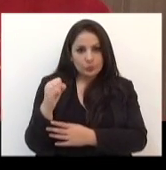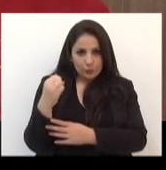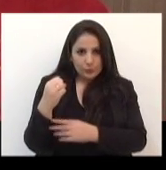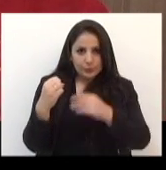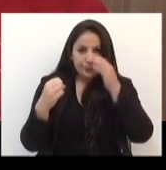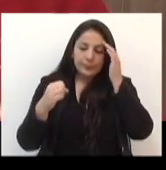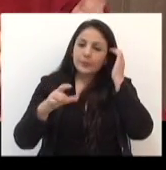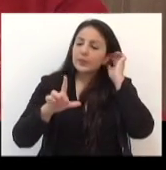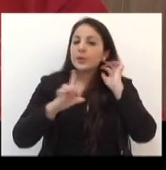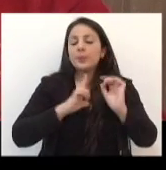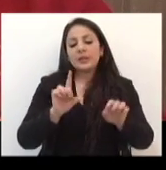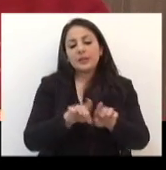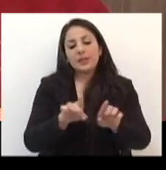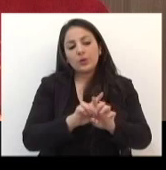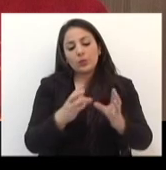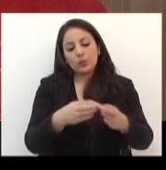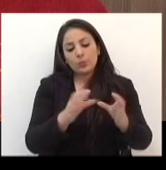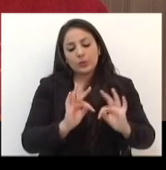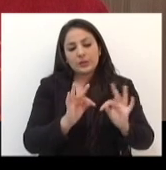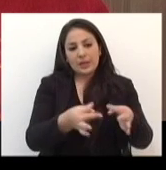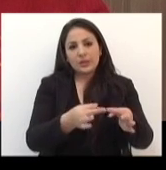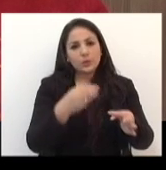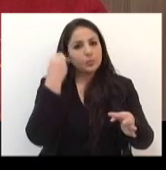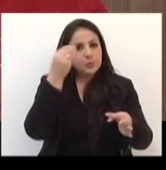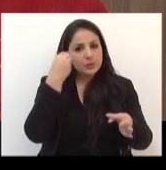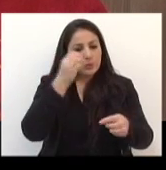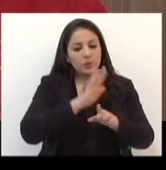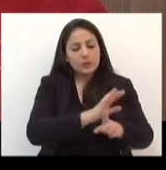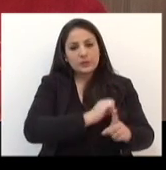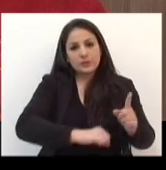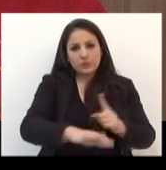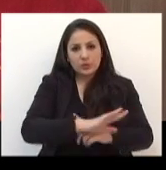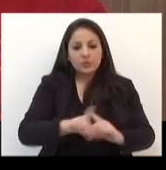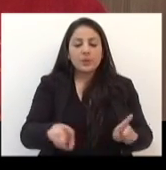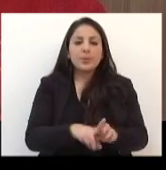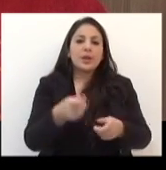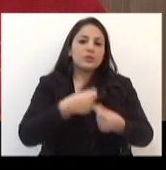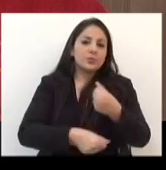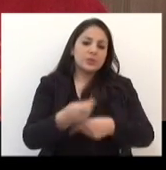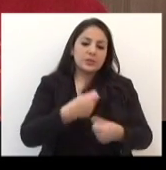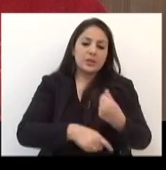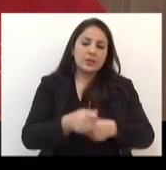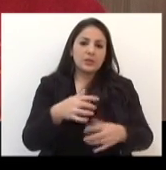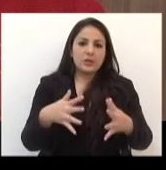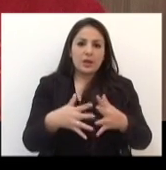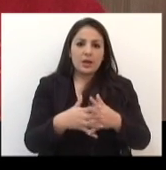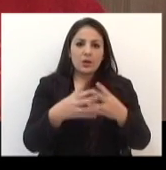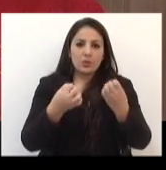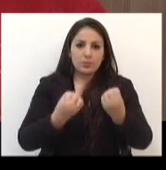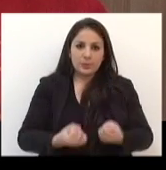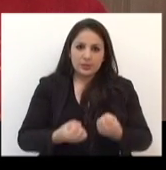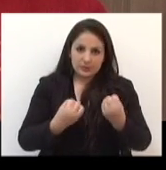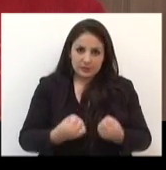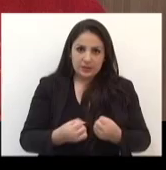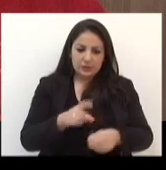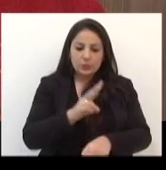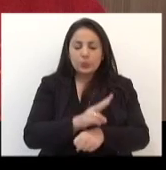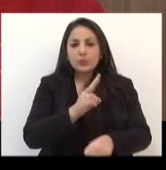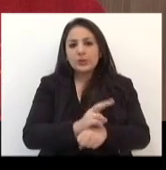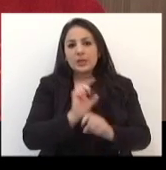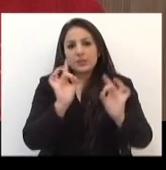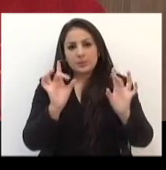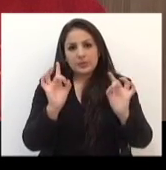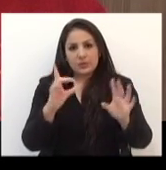técnicas, psicólogo e assistente social, e administrado pela alta complexidade da proteção especial, que tem a